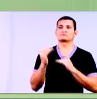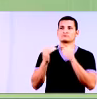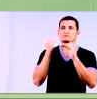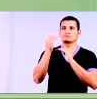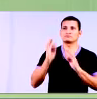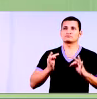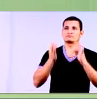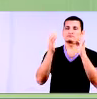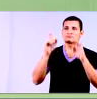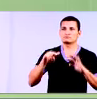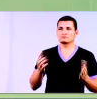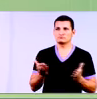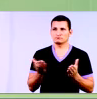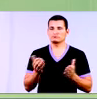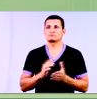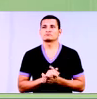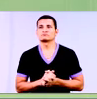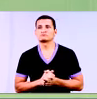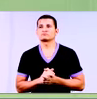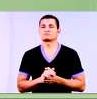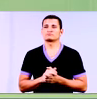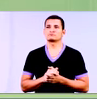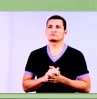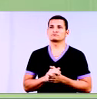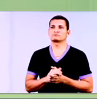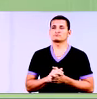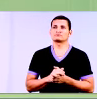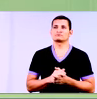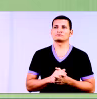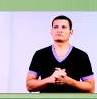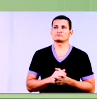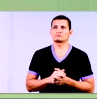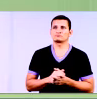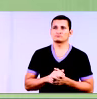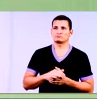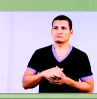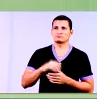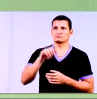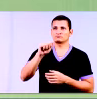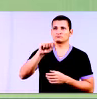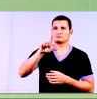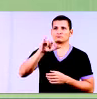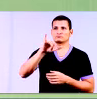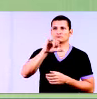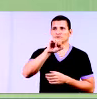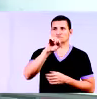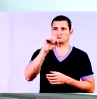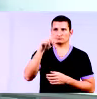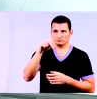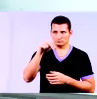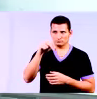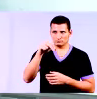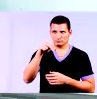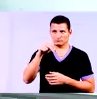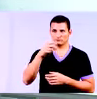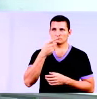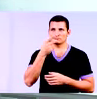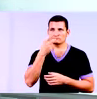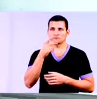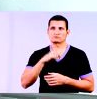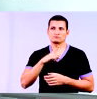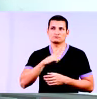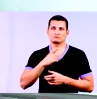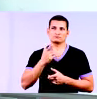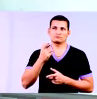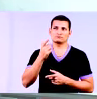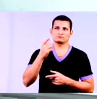isso. Tem muita coisa vindo para dentro aqui. O Alisson lá comentou, né? A gente tem aí memória de vídeo.